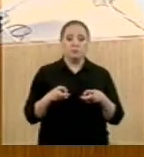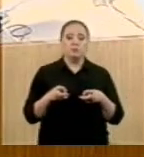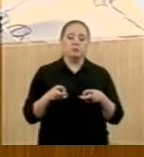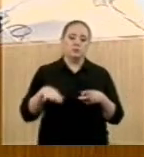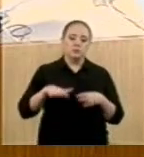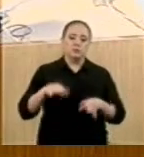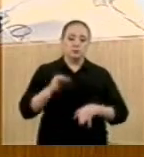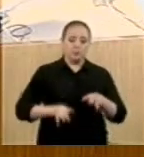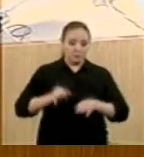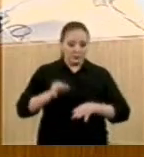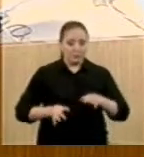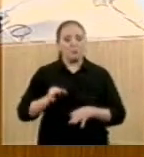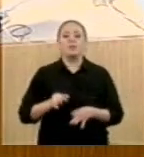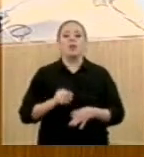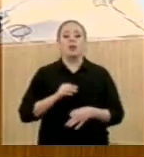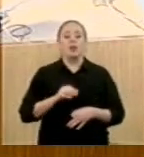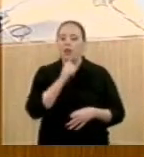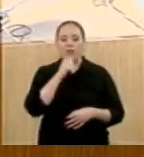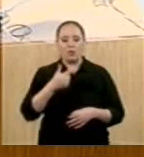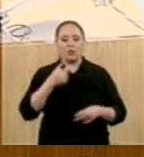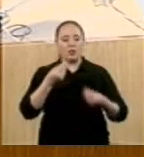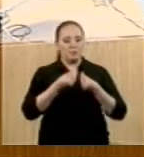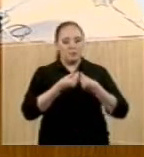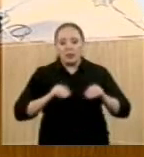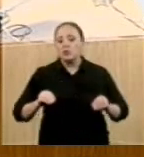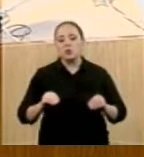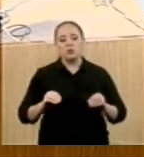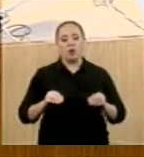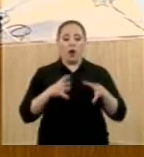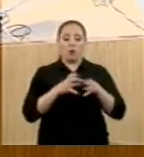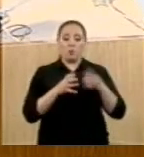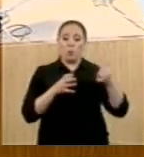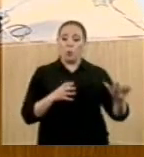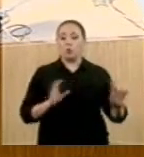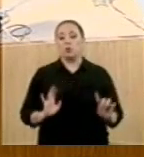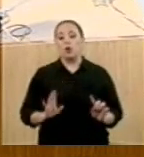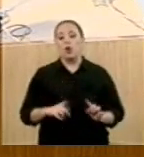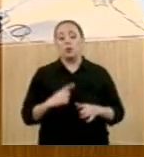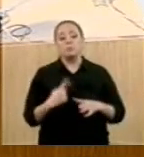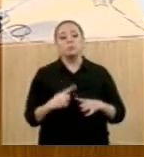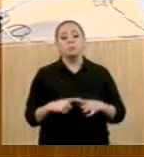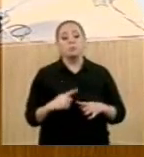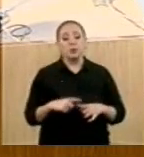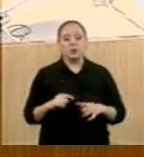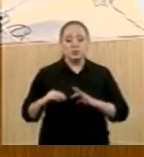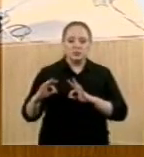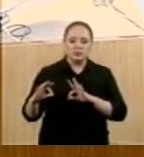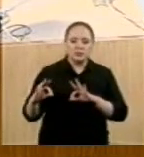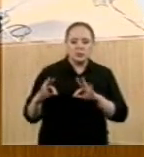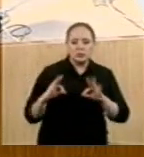jurídico, entendo não gera prejuízo ou dano à coletividade, até porque a